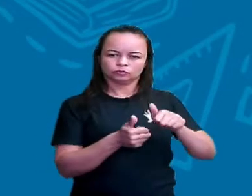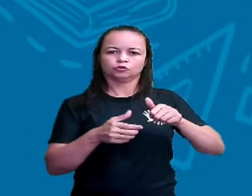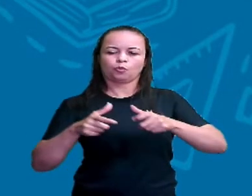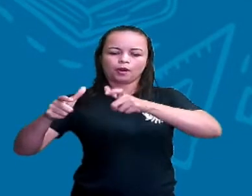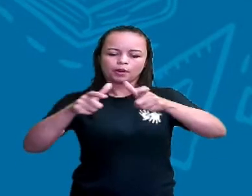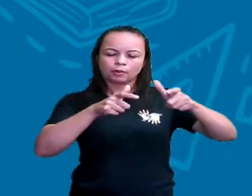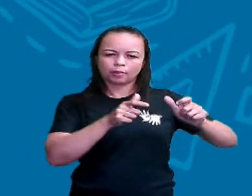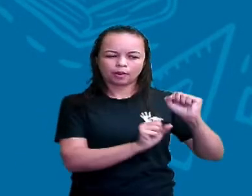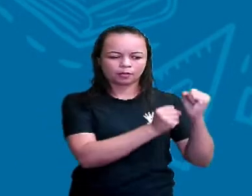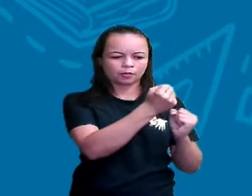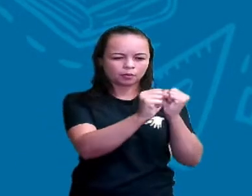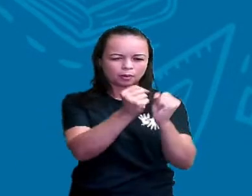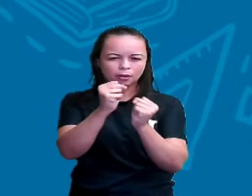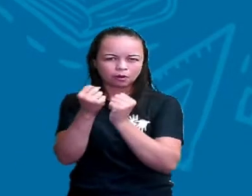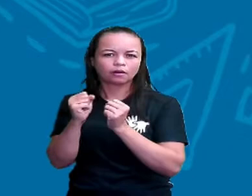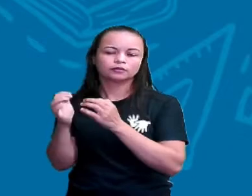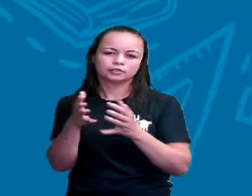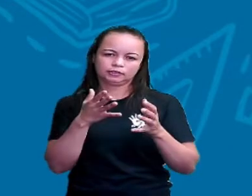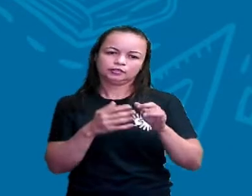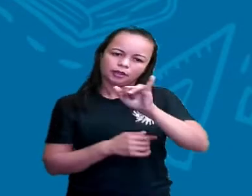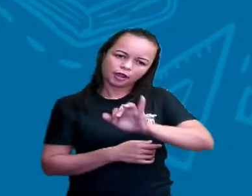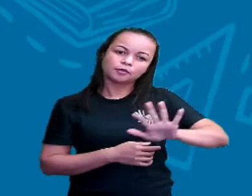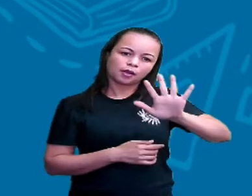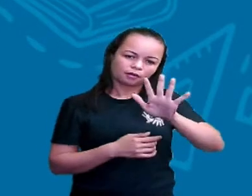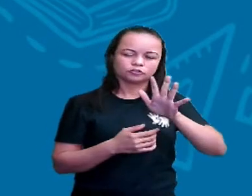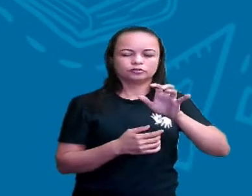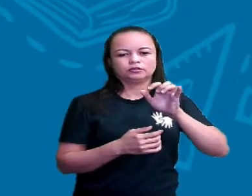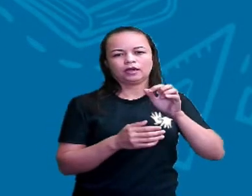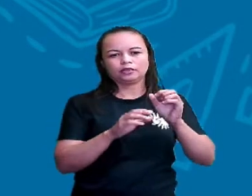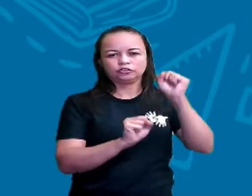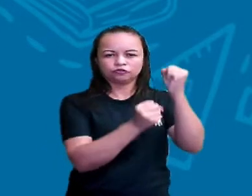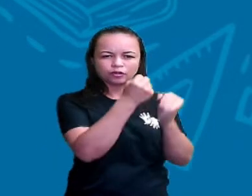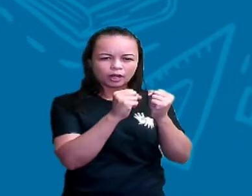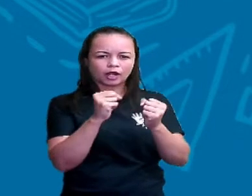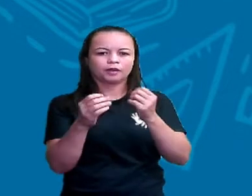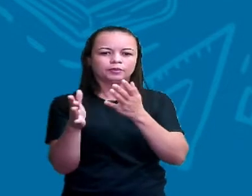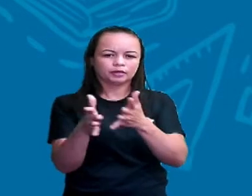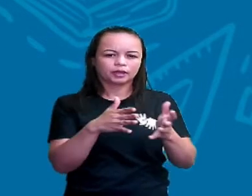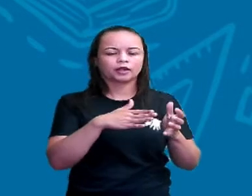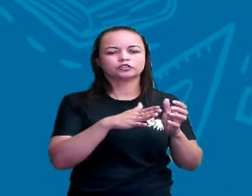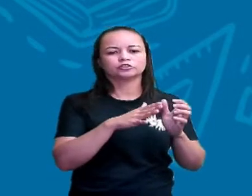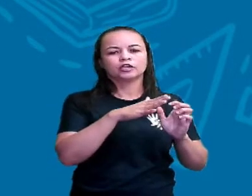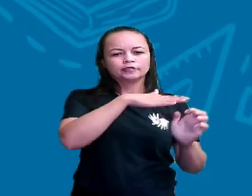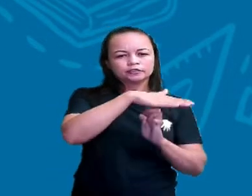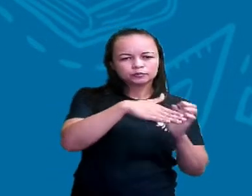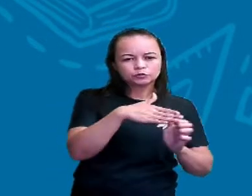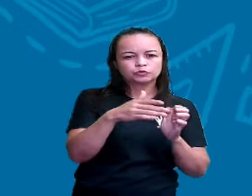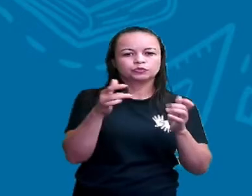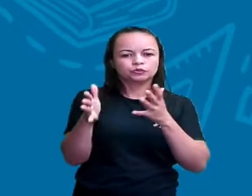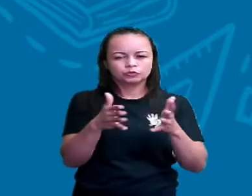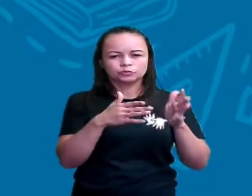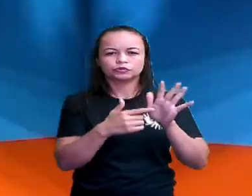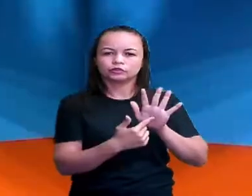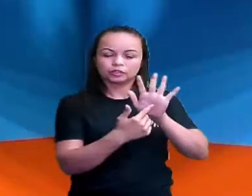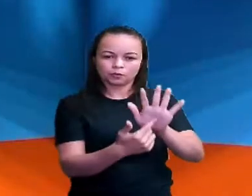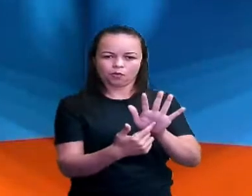E a gente tem, né, a imagem das fábricas, das primeiras indústrias. No lado de lá dos carros a gente vê,